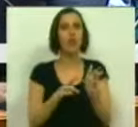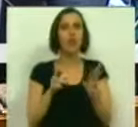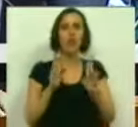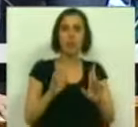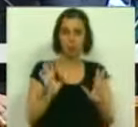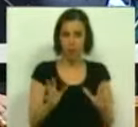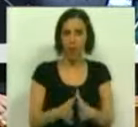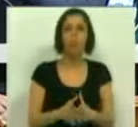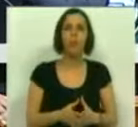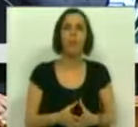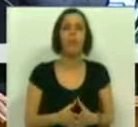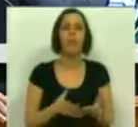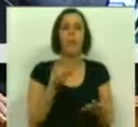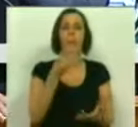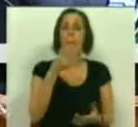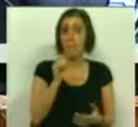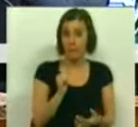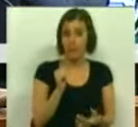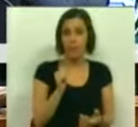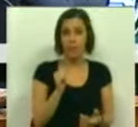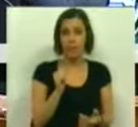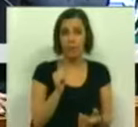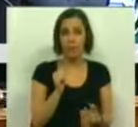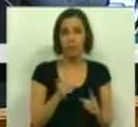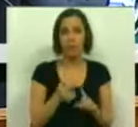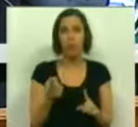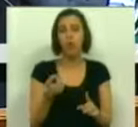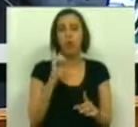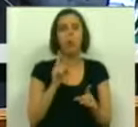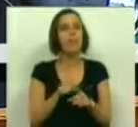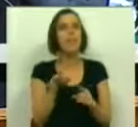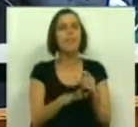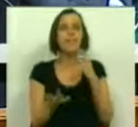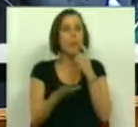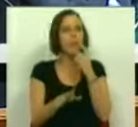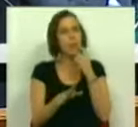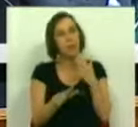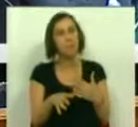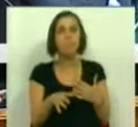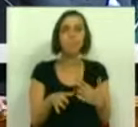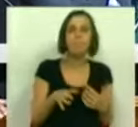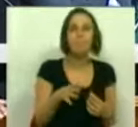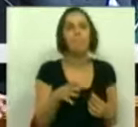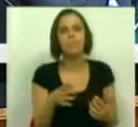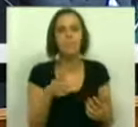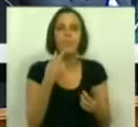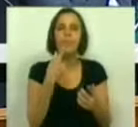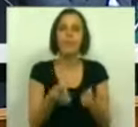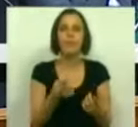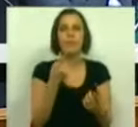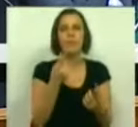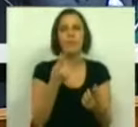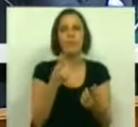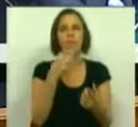sinceramente que o Partido Socialista não se ponha naquela situação de que falava uma